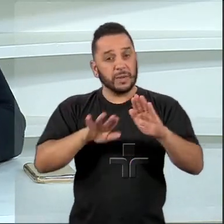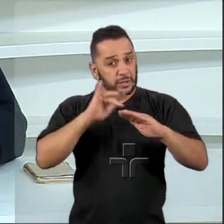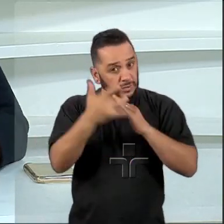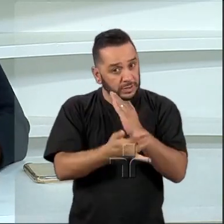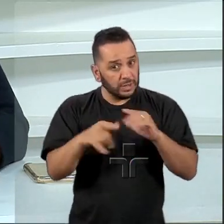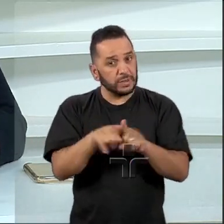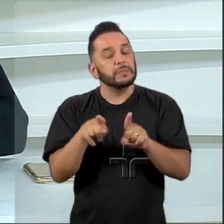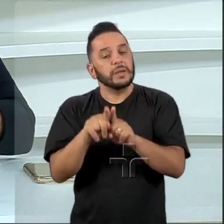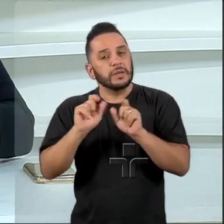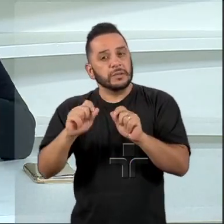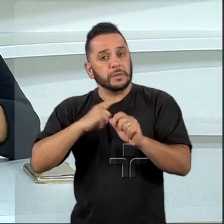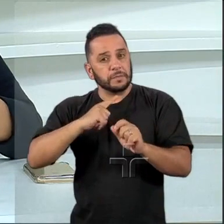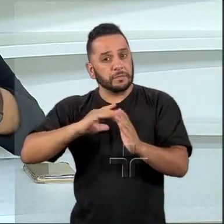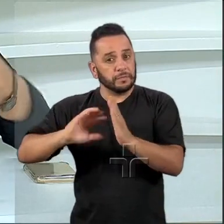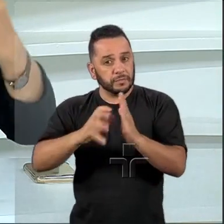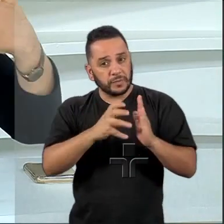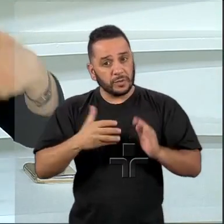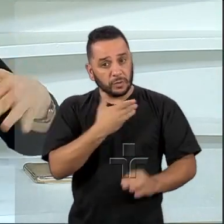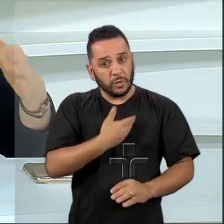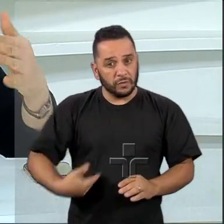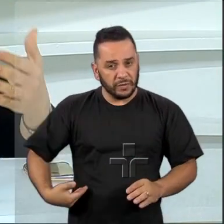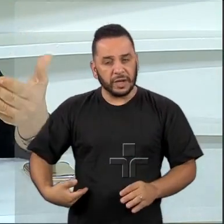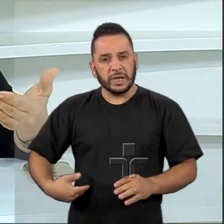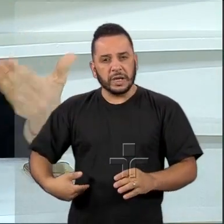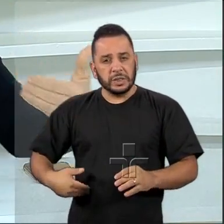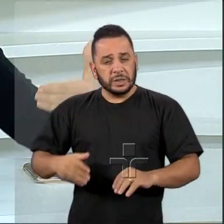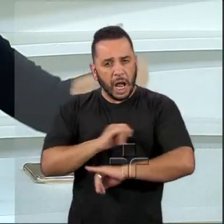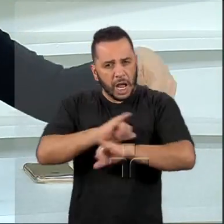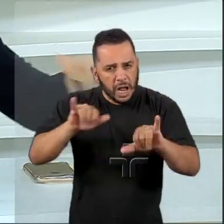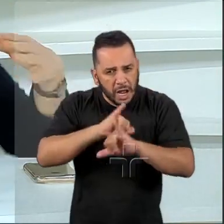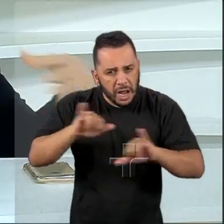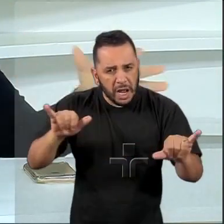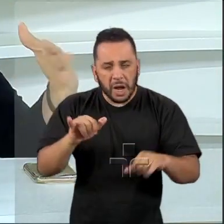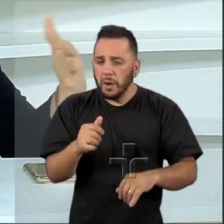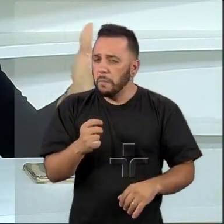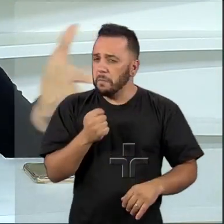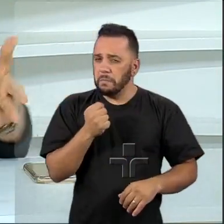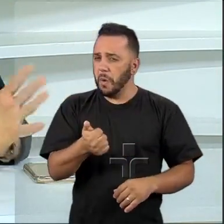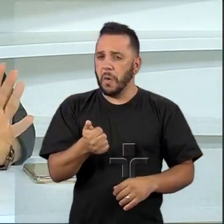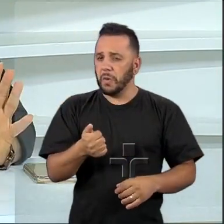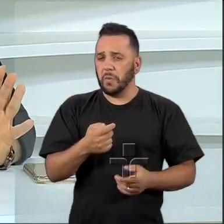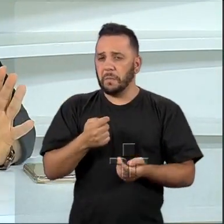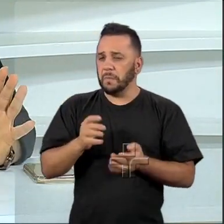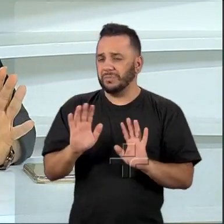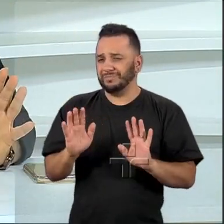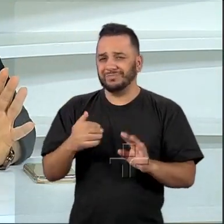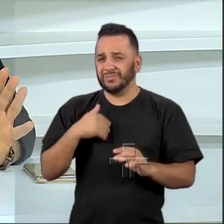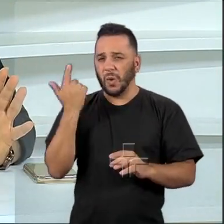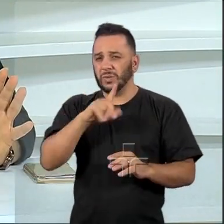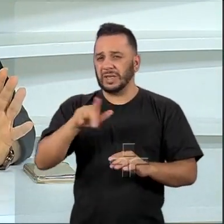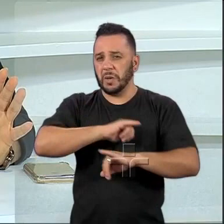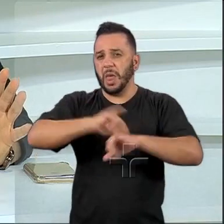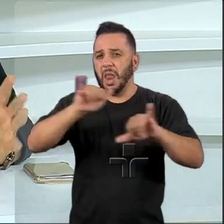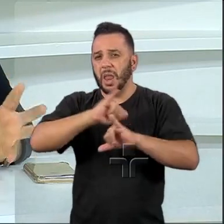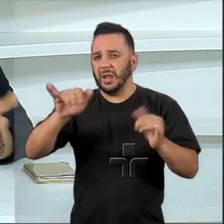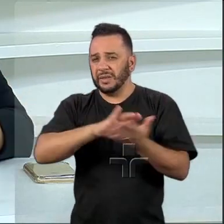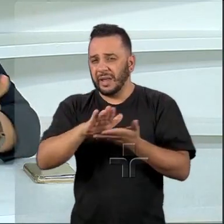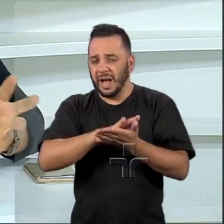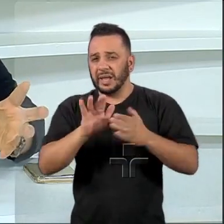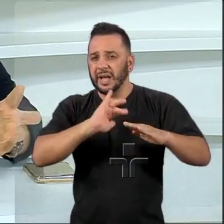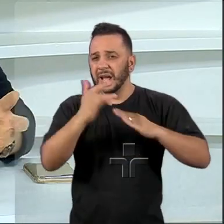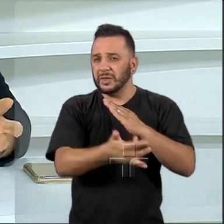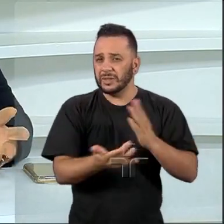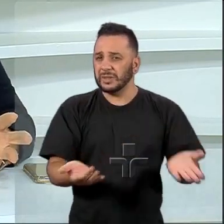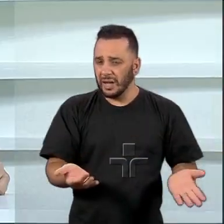do governo, se valer de rede social para propagar benefícios das políticas públicas do governo que eles abraçaram, né? Rede